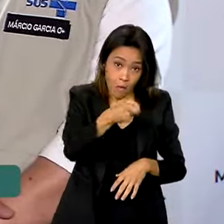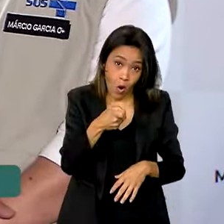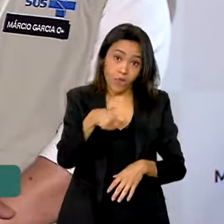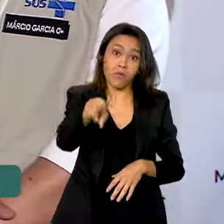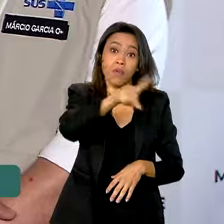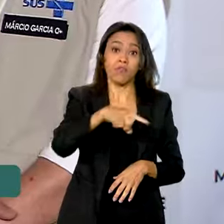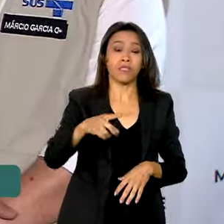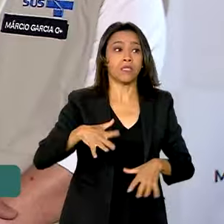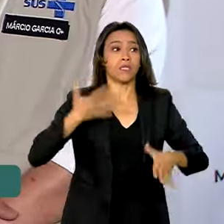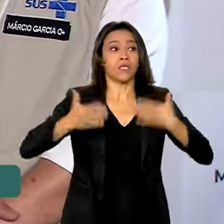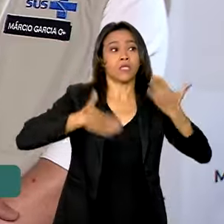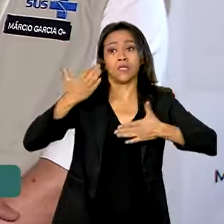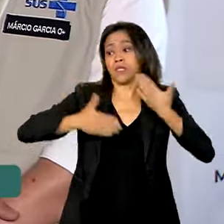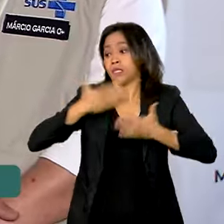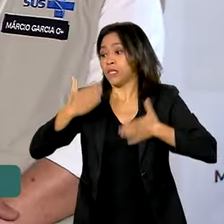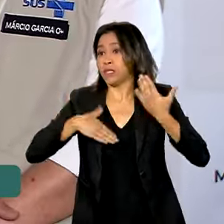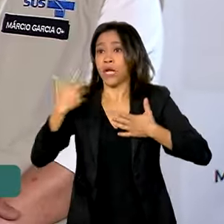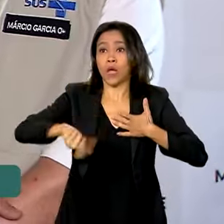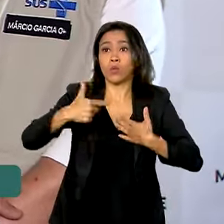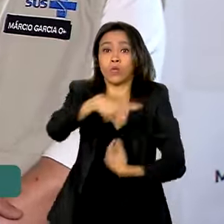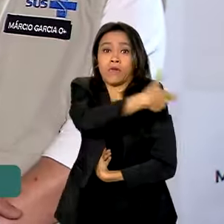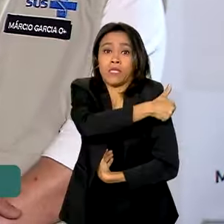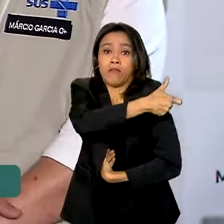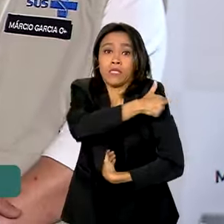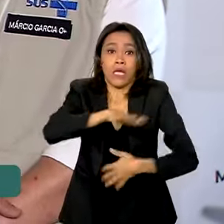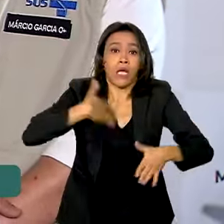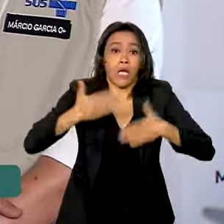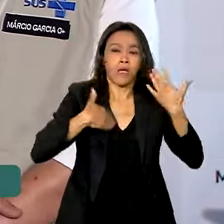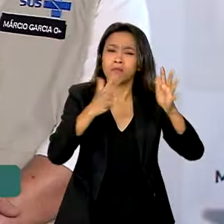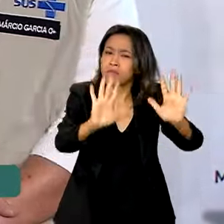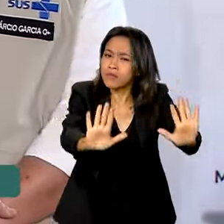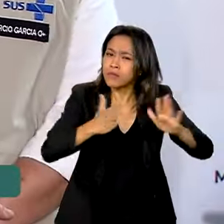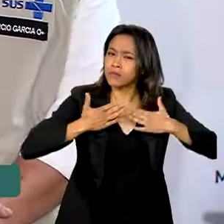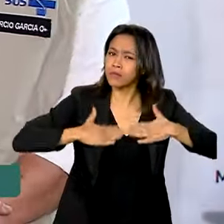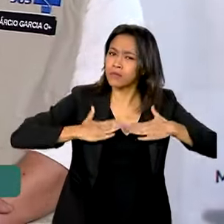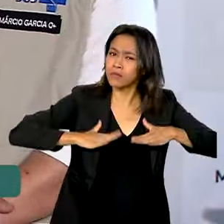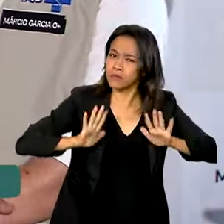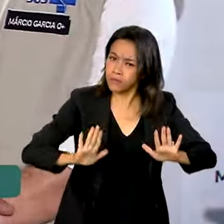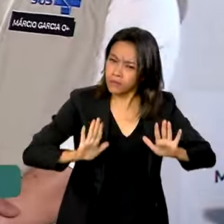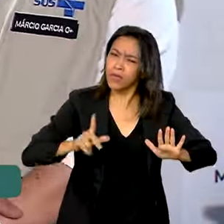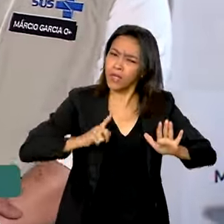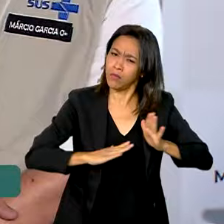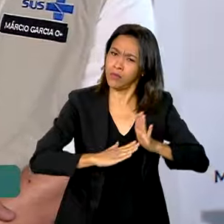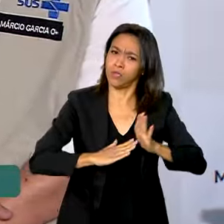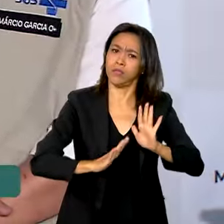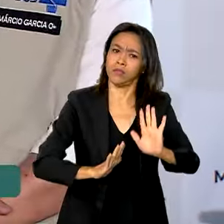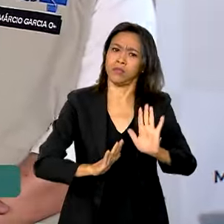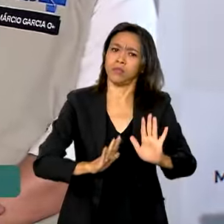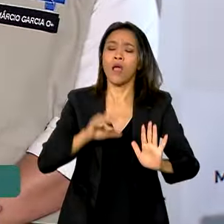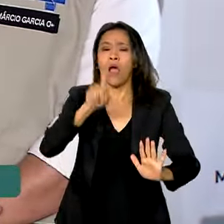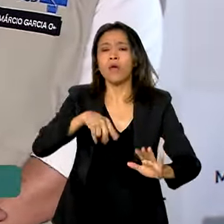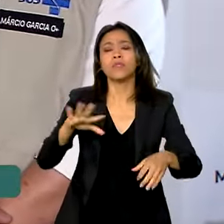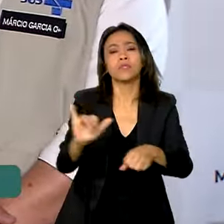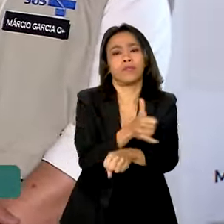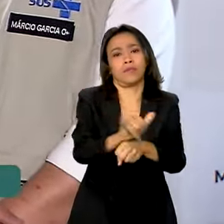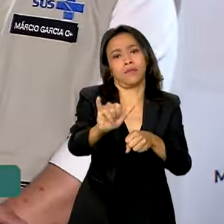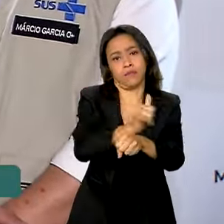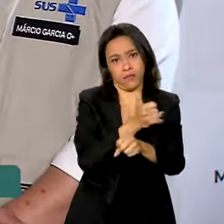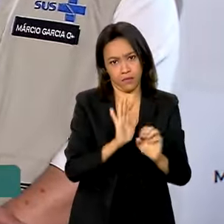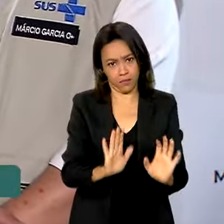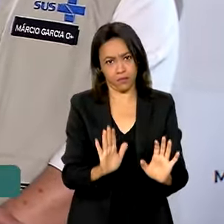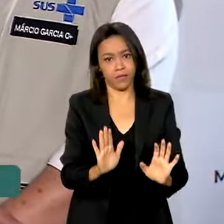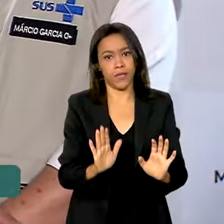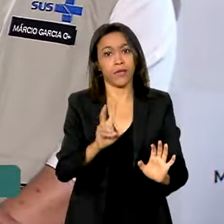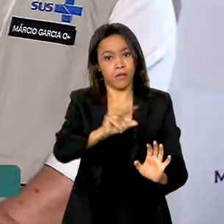sinta desprotegida por não ter uma vacina. Essa vacina tem alguns limites, é uma estratégia que